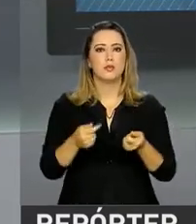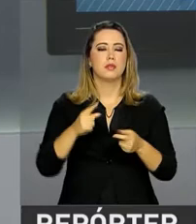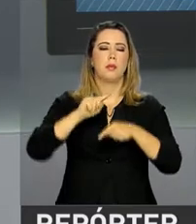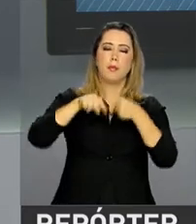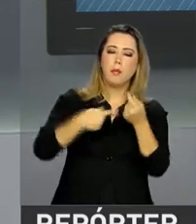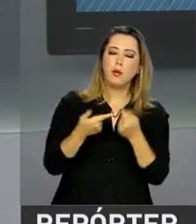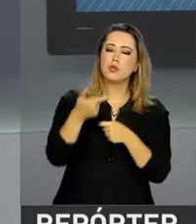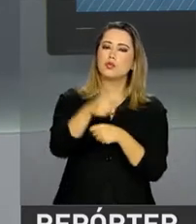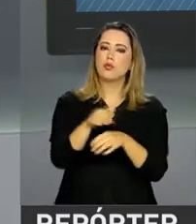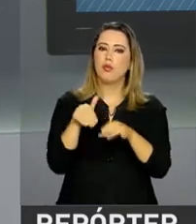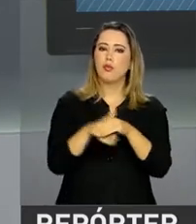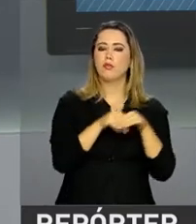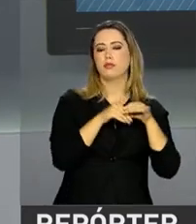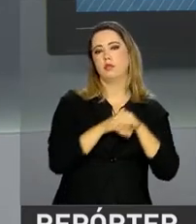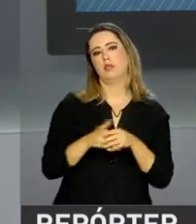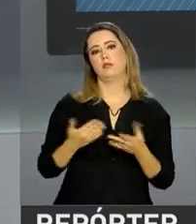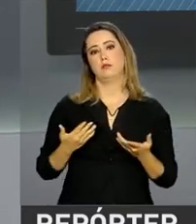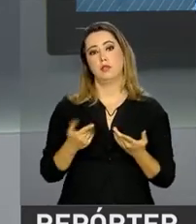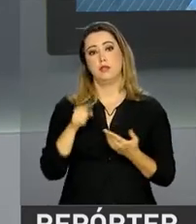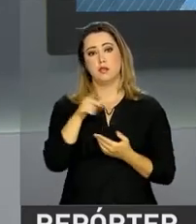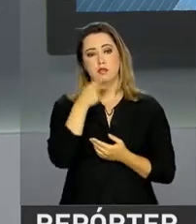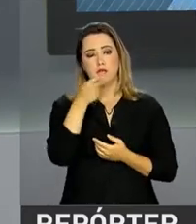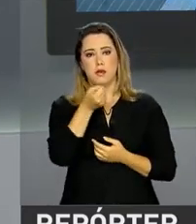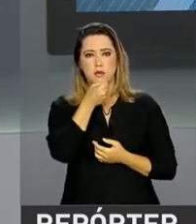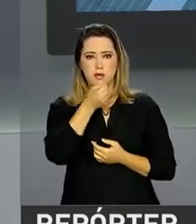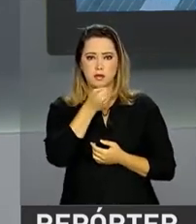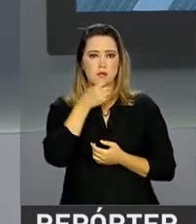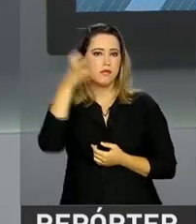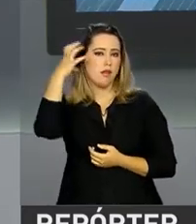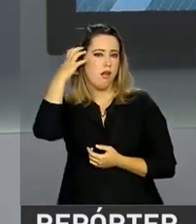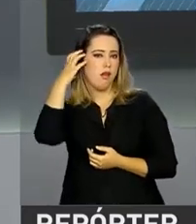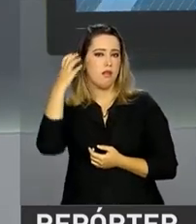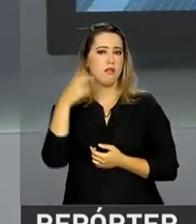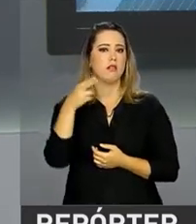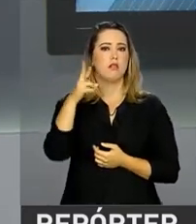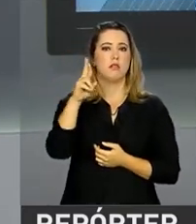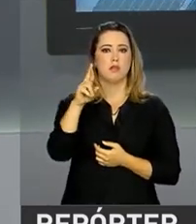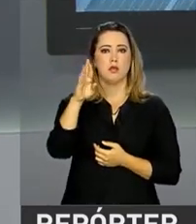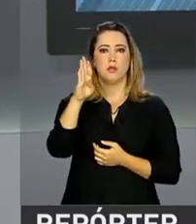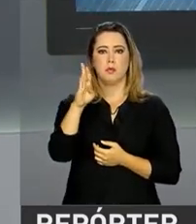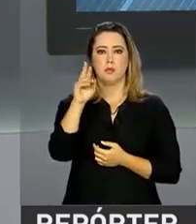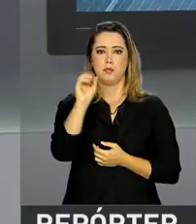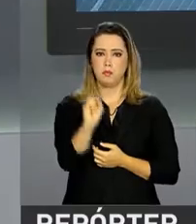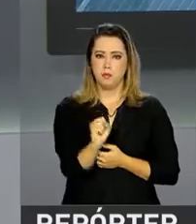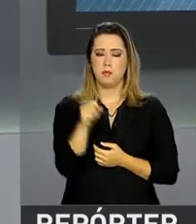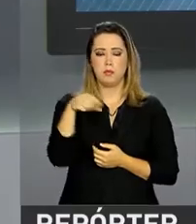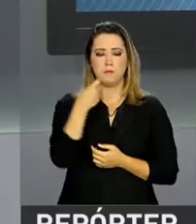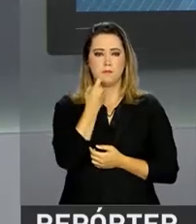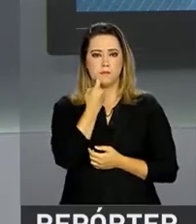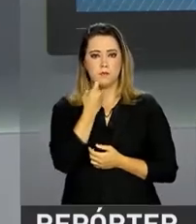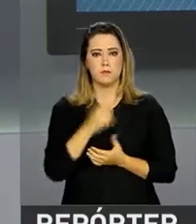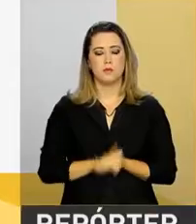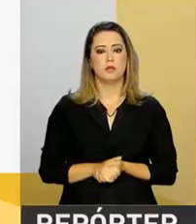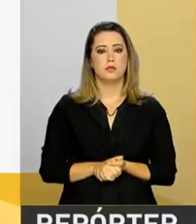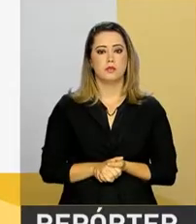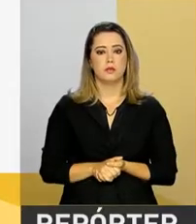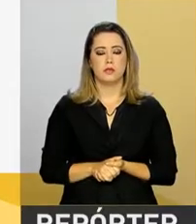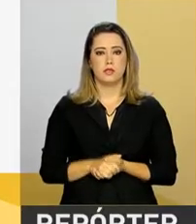ser discutida no congresso mais à frente ele deu entrevista à rádio gaúcha do grupo rbs nesta sexta feira